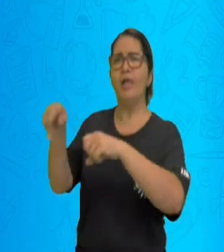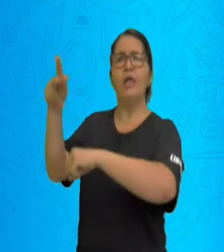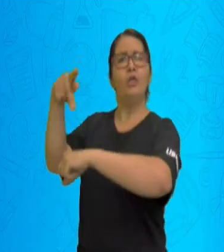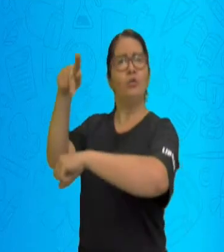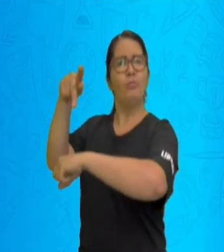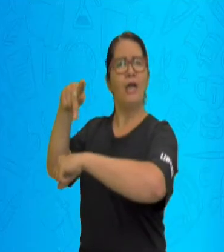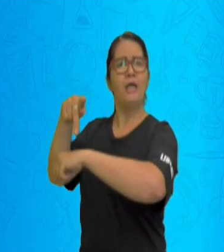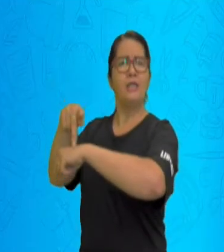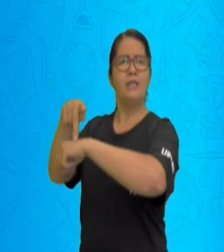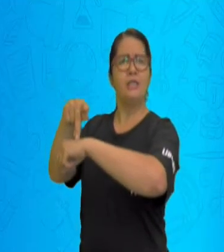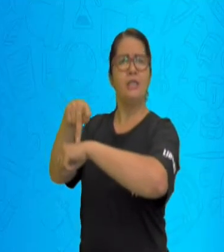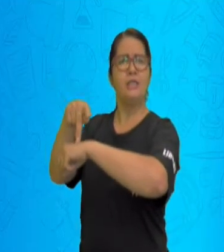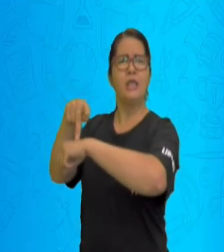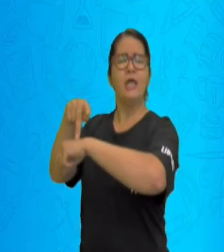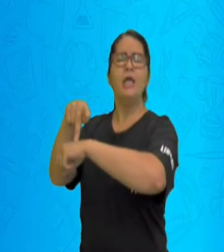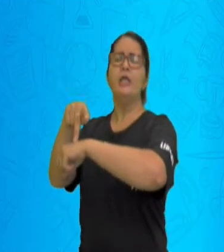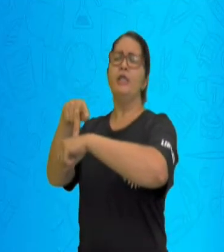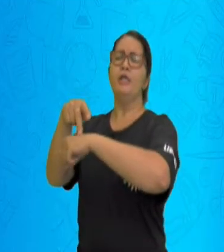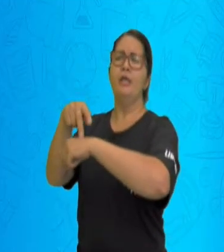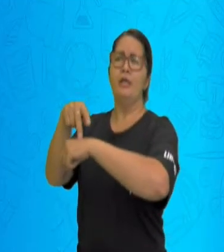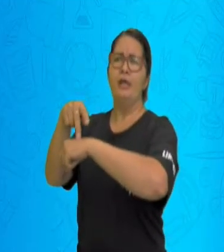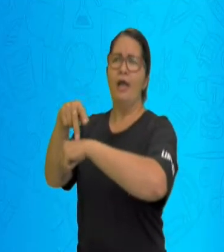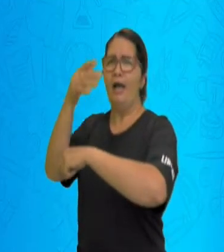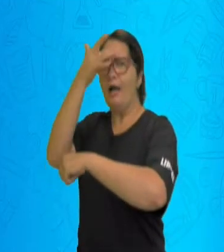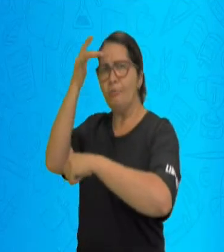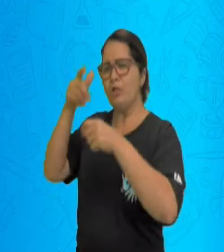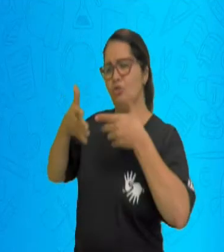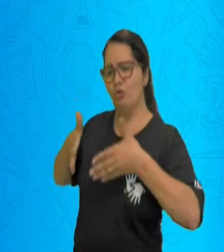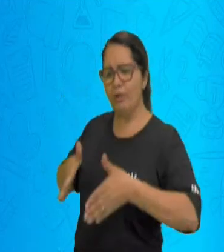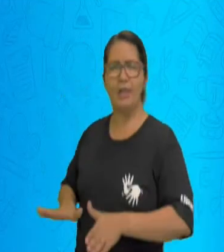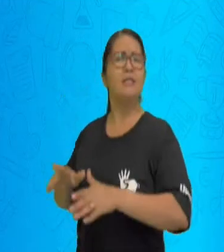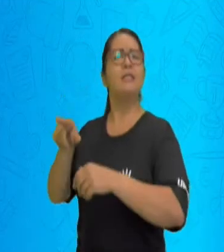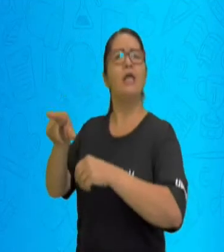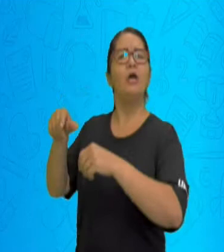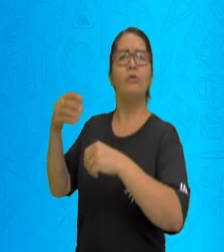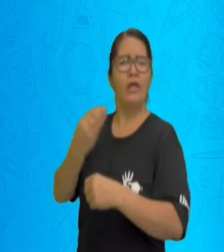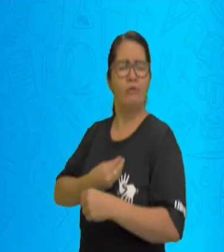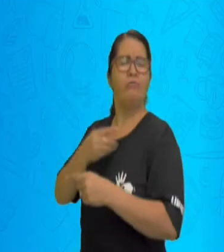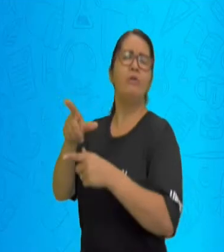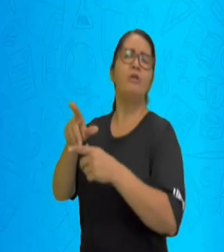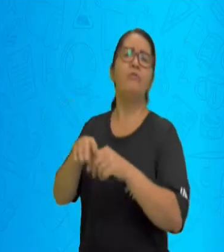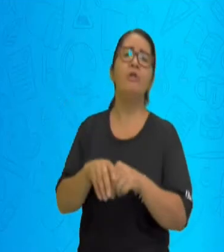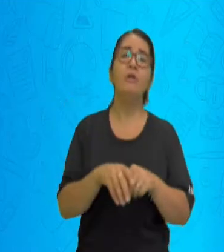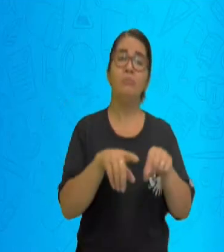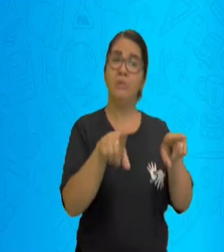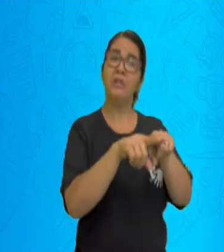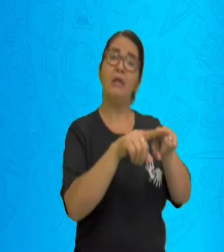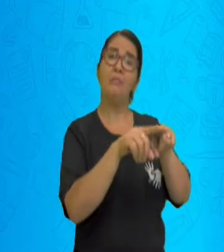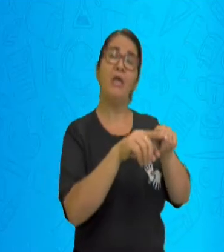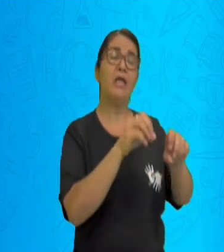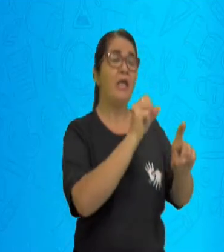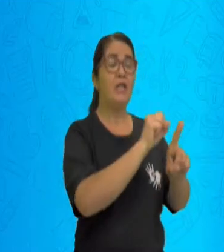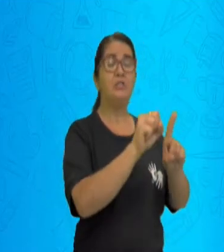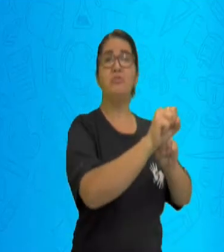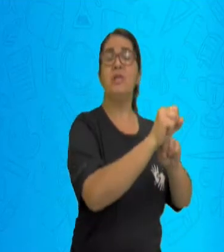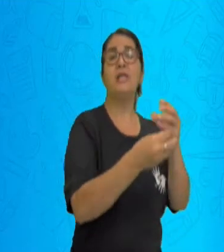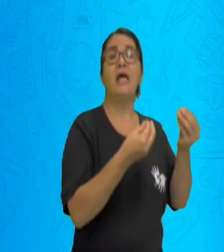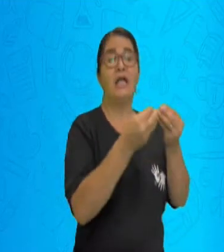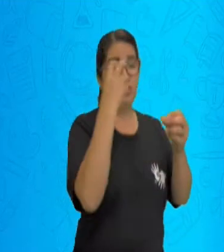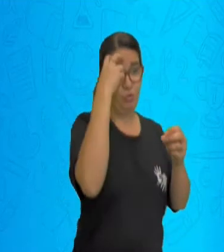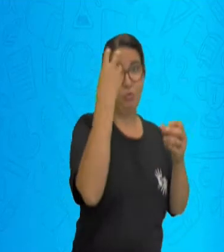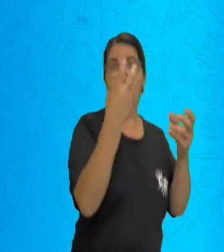sua história, o seu discurso vai ser diferente. A linguagem,